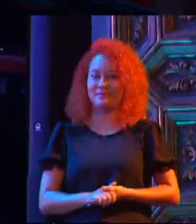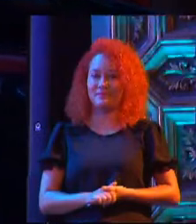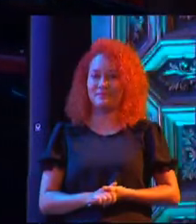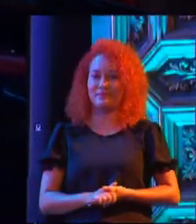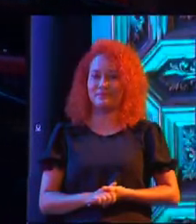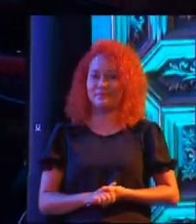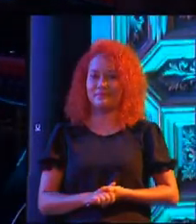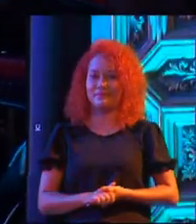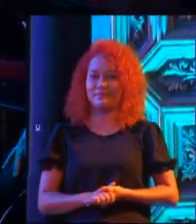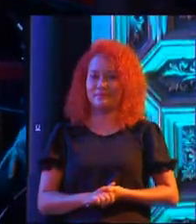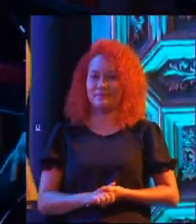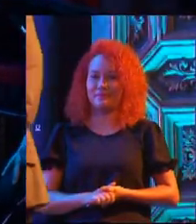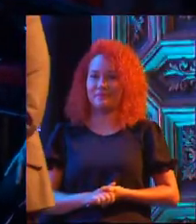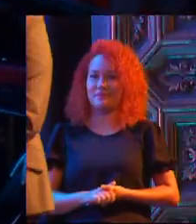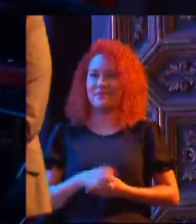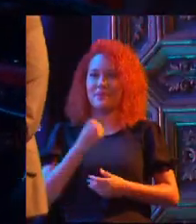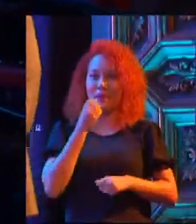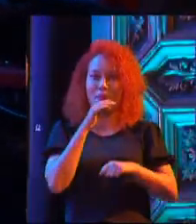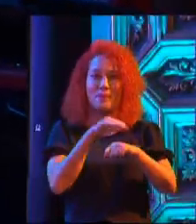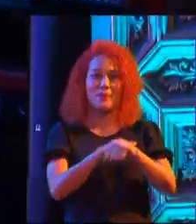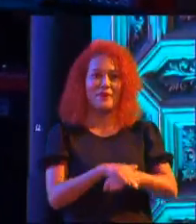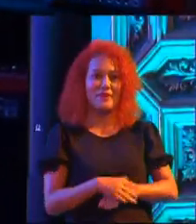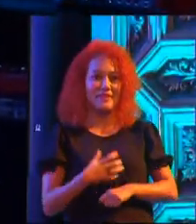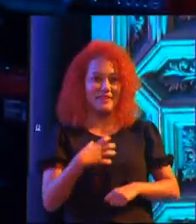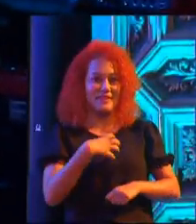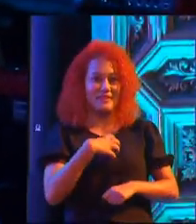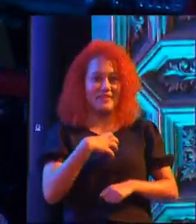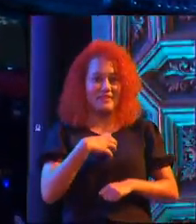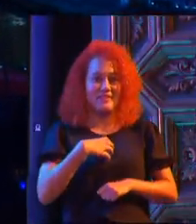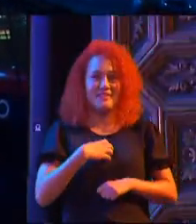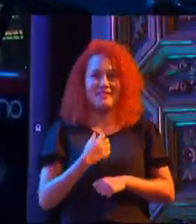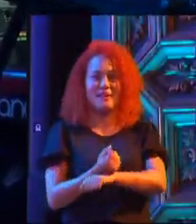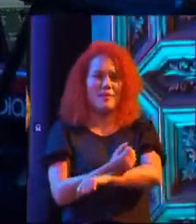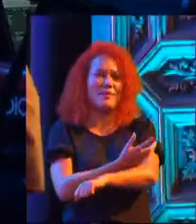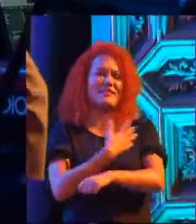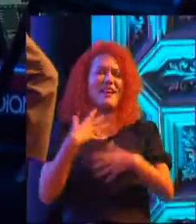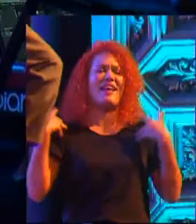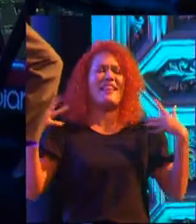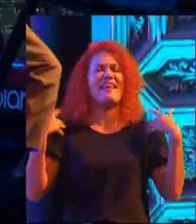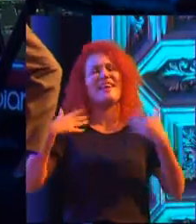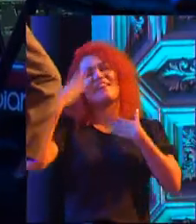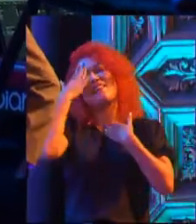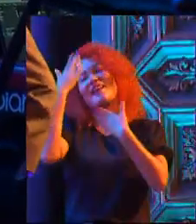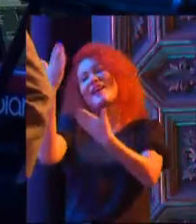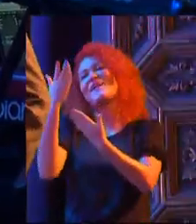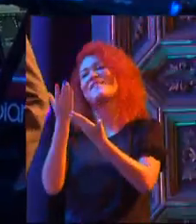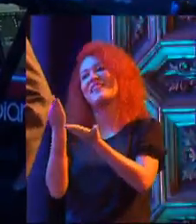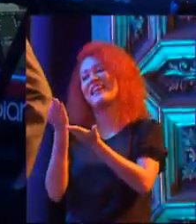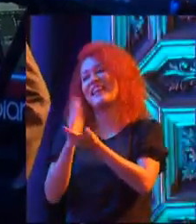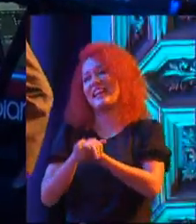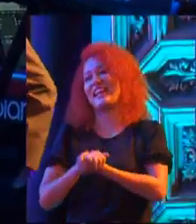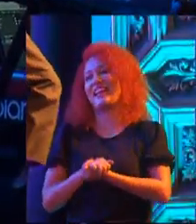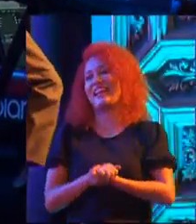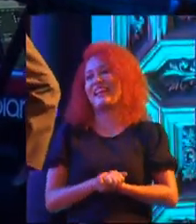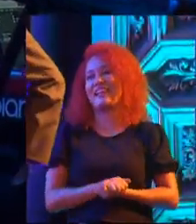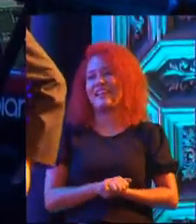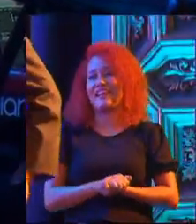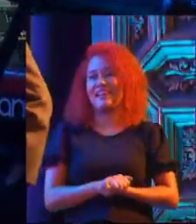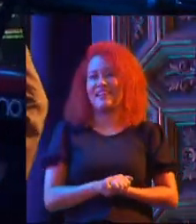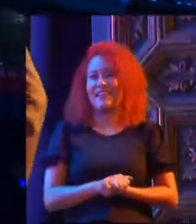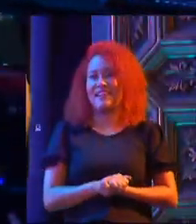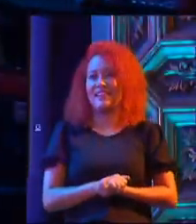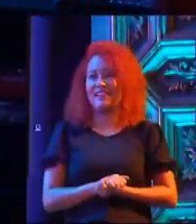Boa noite, gente. Estou muito emocionada, muita alegria. Obrigada, Arthur de Píndola, por proporcionar para a gente